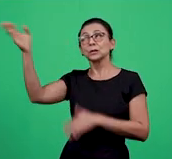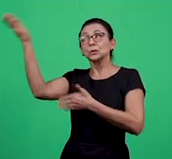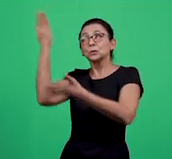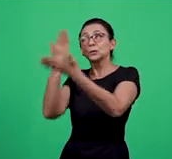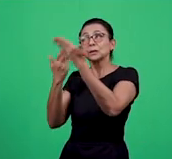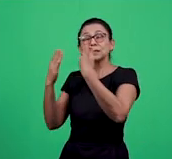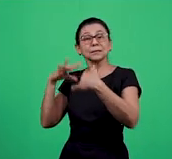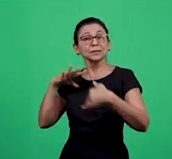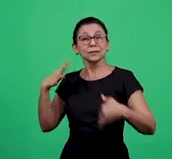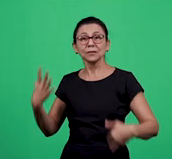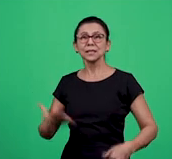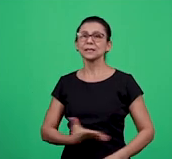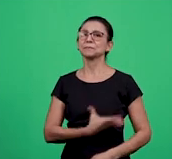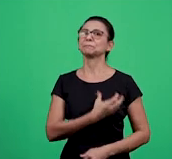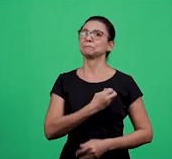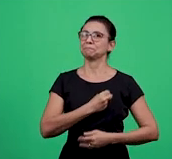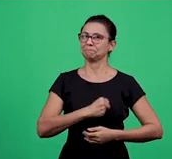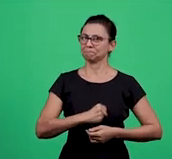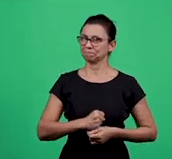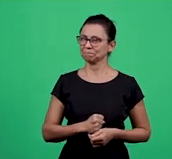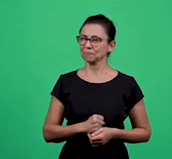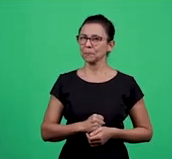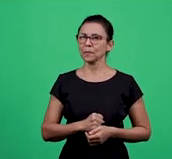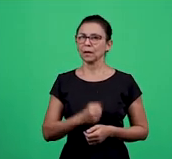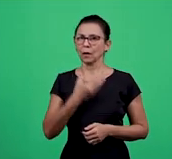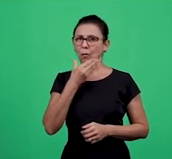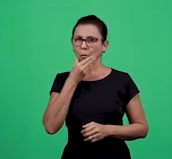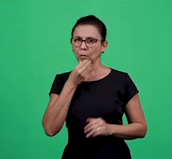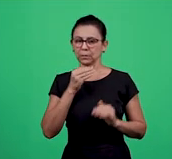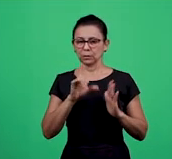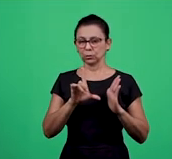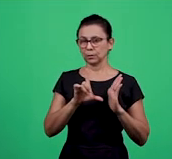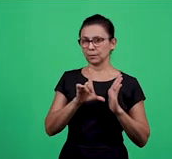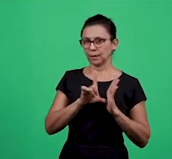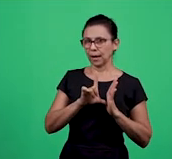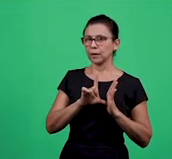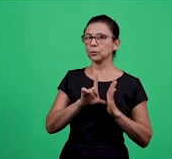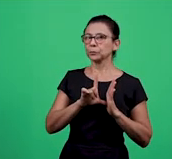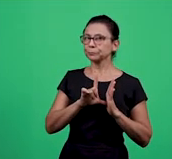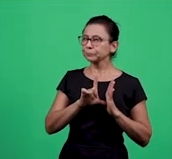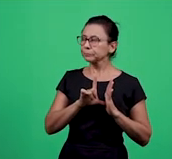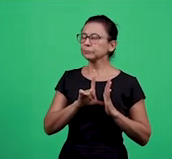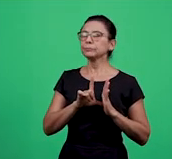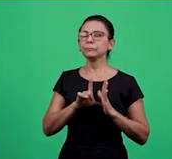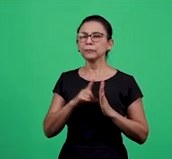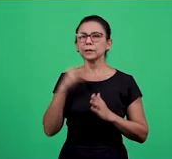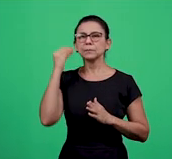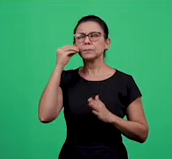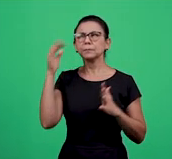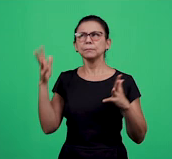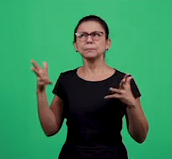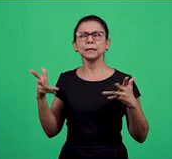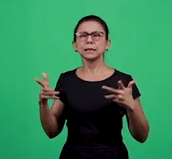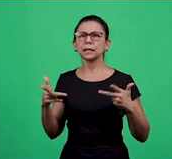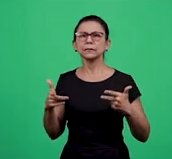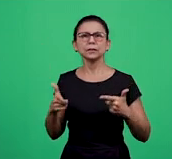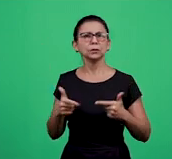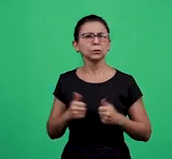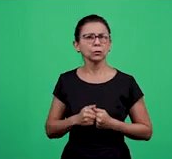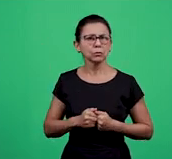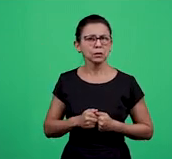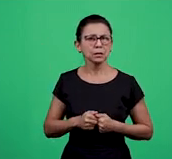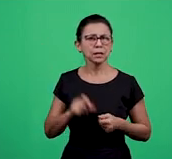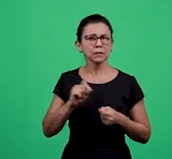esta experiência maravilhosa com o Senhor. Lutero deixou tudo o que ele tinha. Tudo o que ele tinha